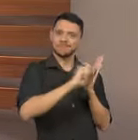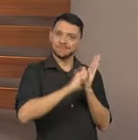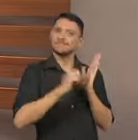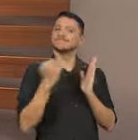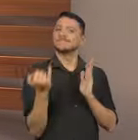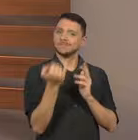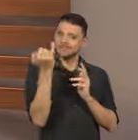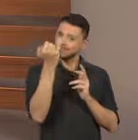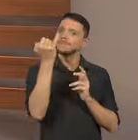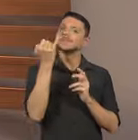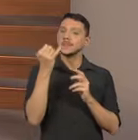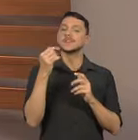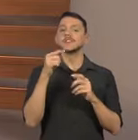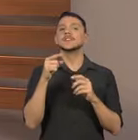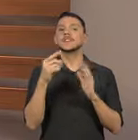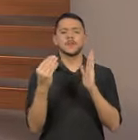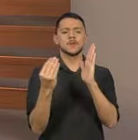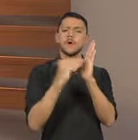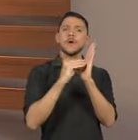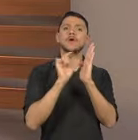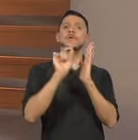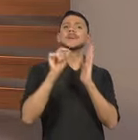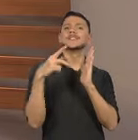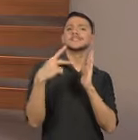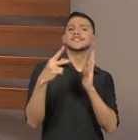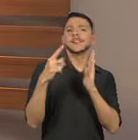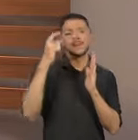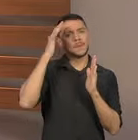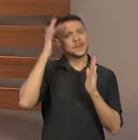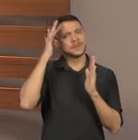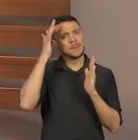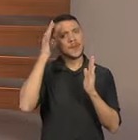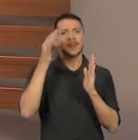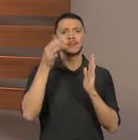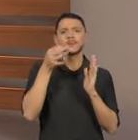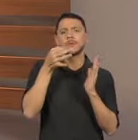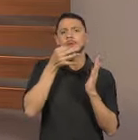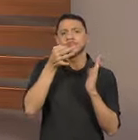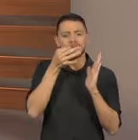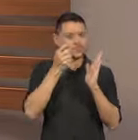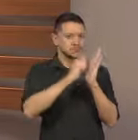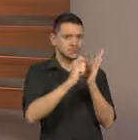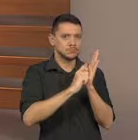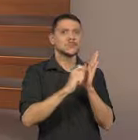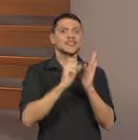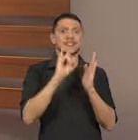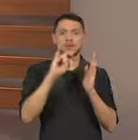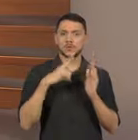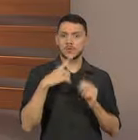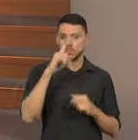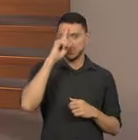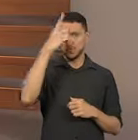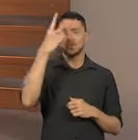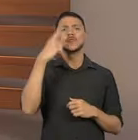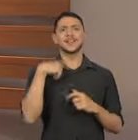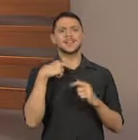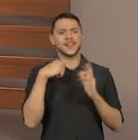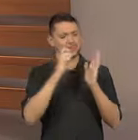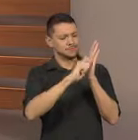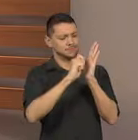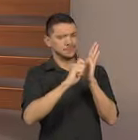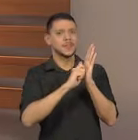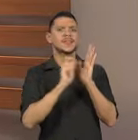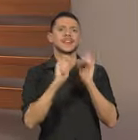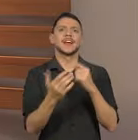importante e coloque suas observações também, que às vezes a sua dúvida ou a observação que você fez, você cria um novo conhecimento que você pode